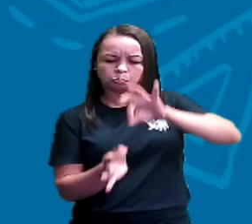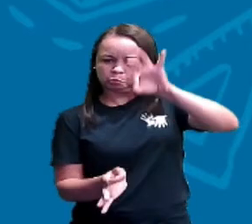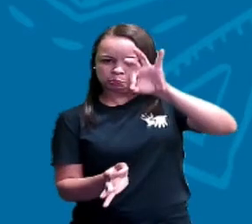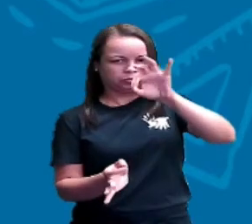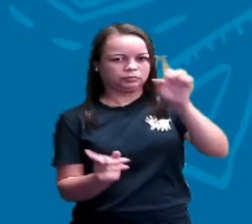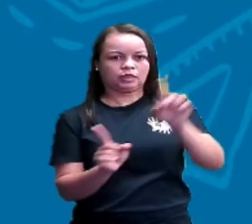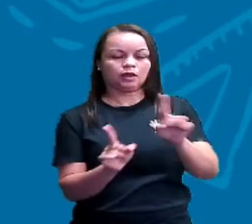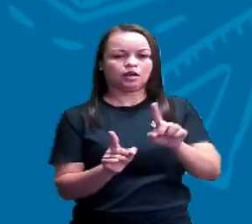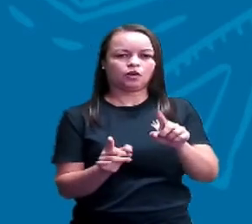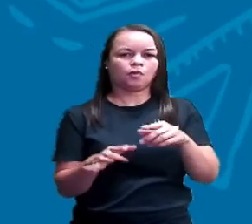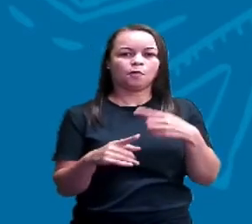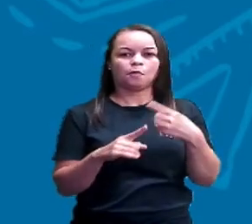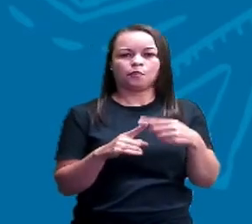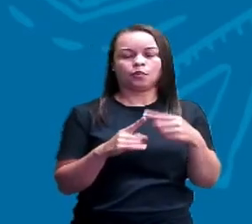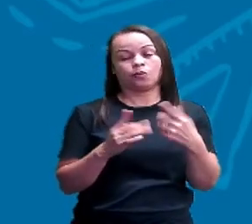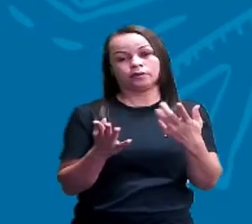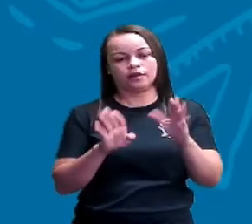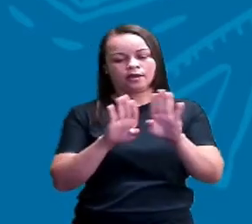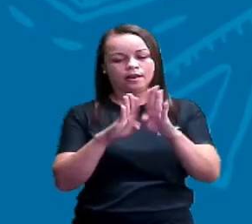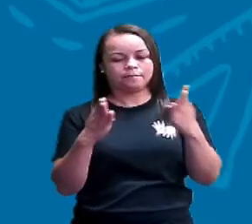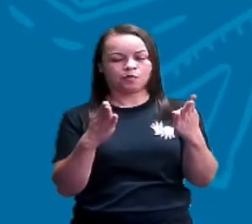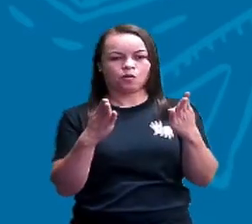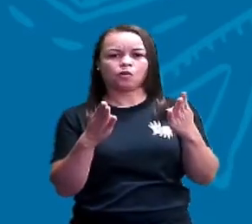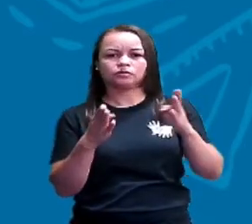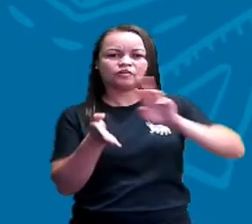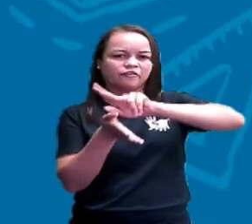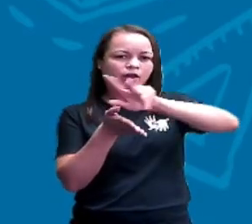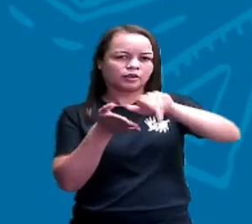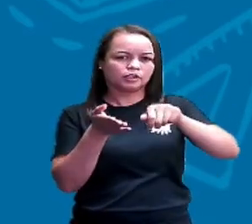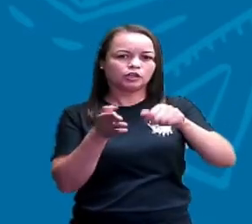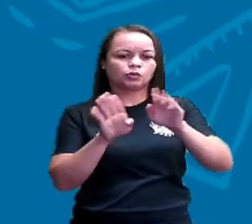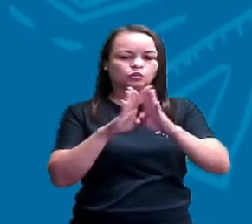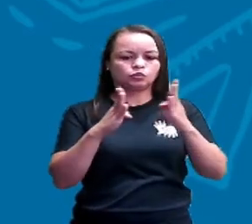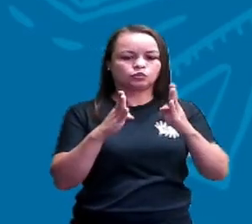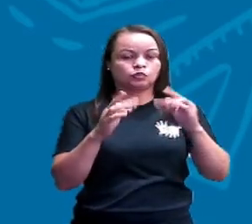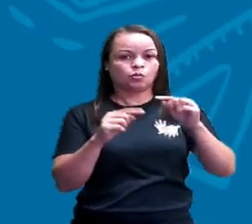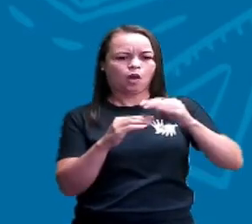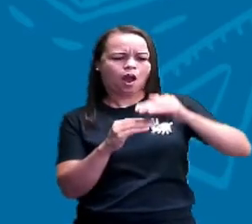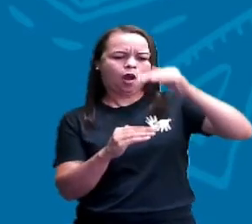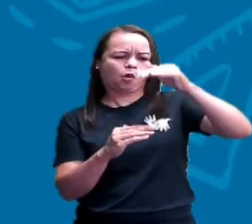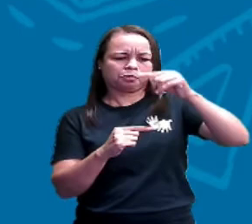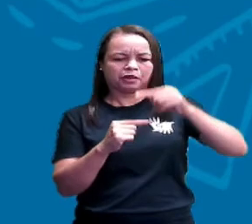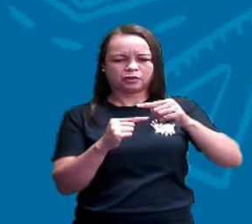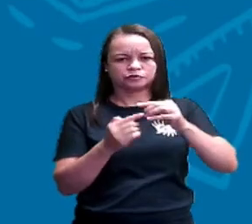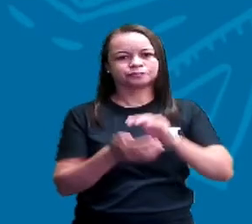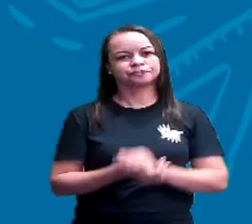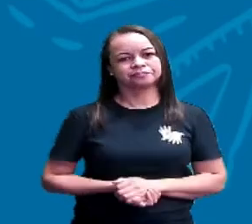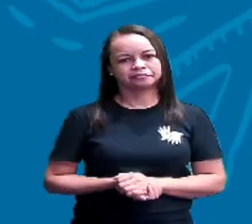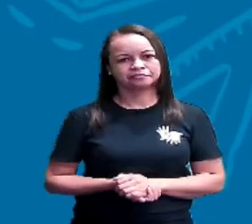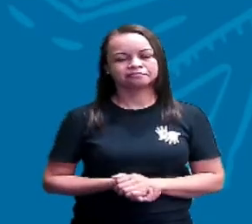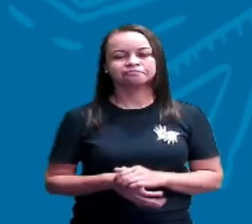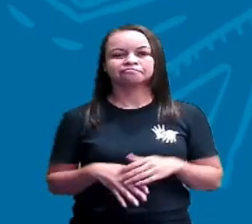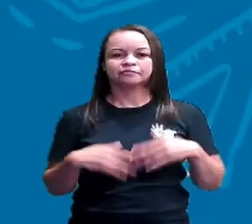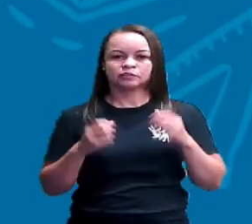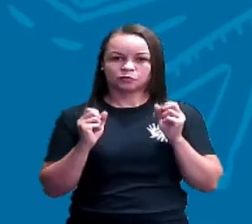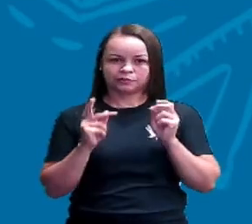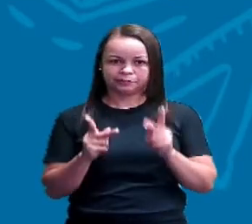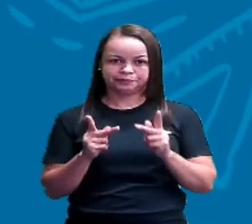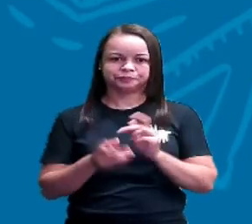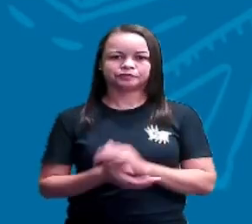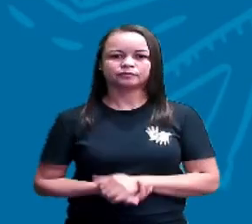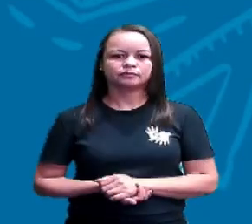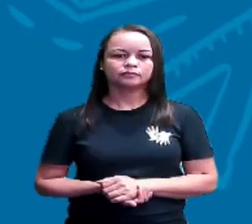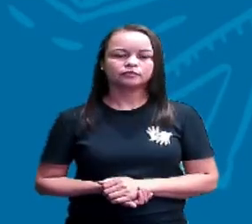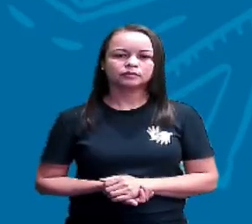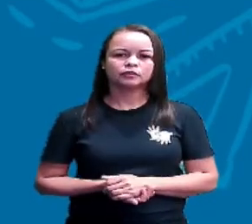existe de diversos tamanhos. Ok, turminha. Então vamos lá. O que que a